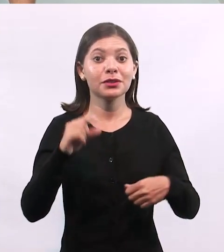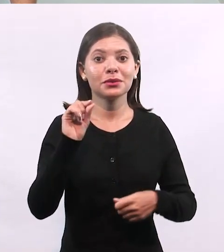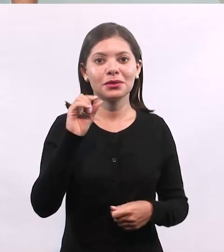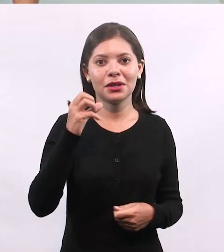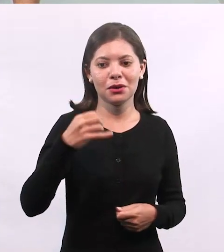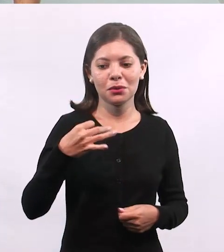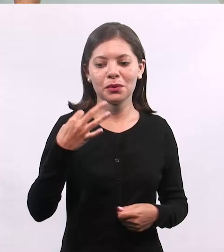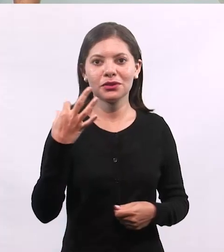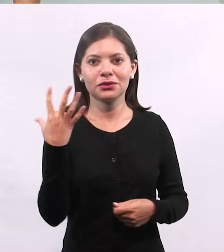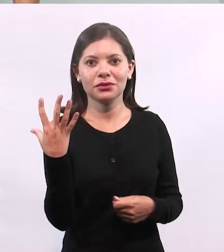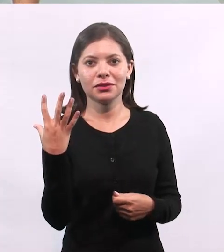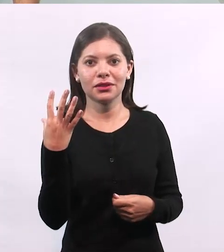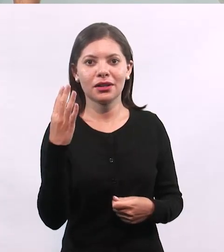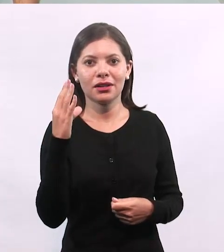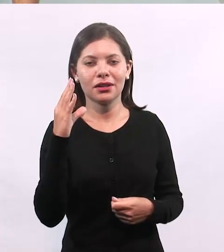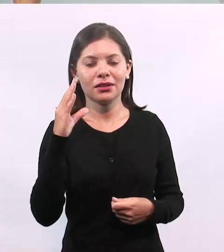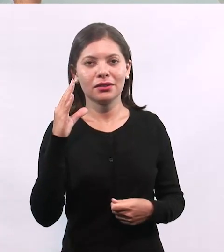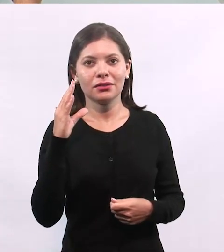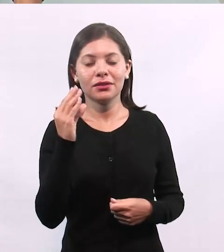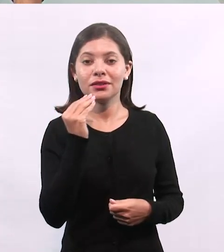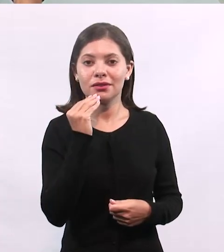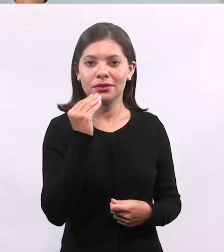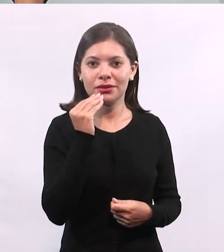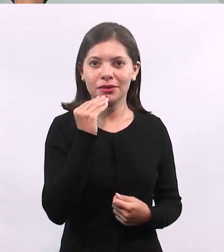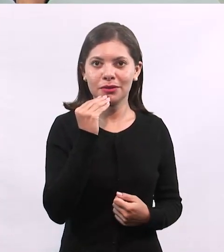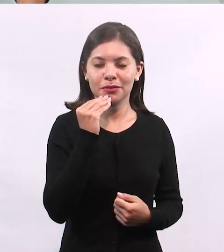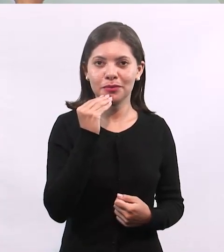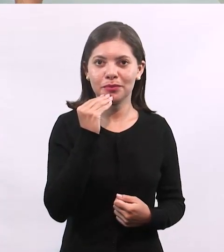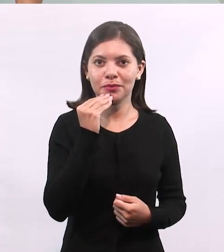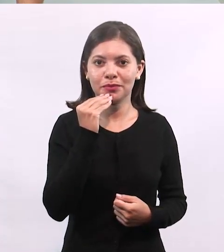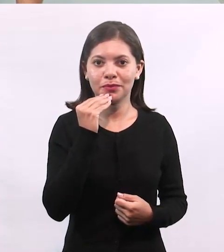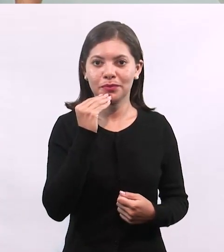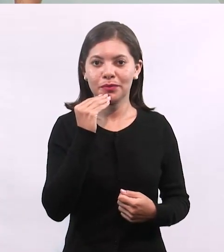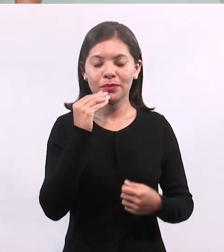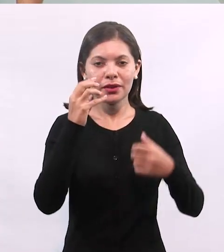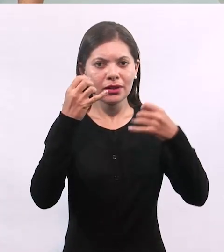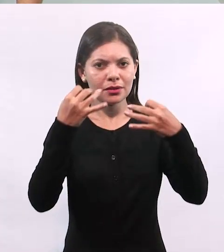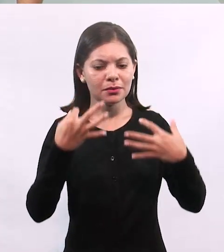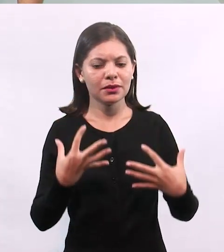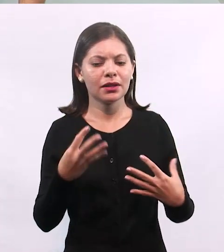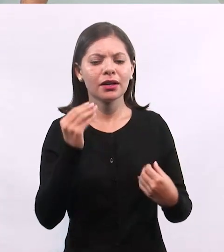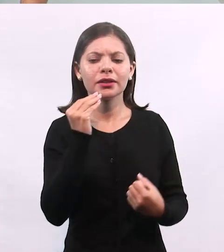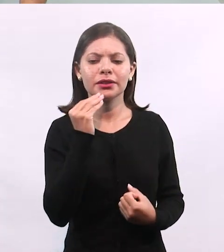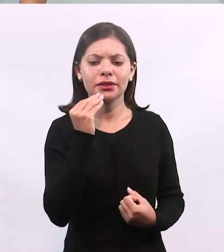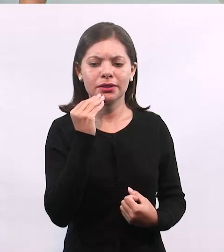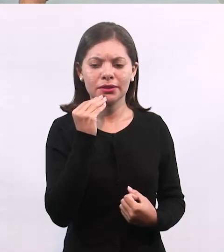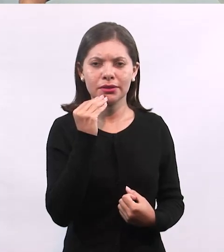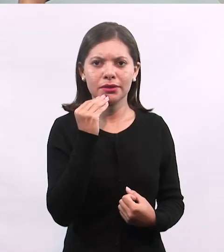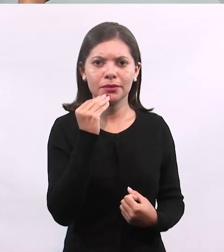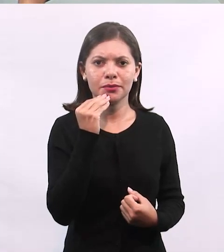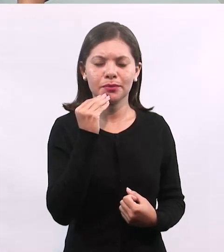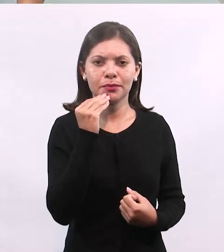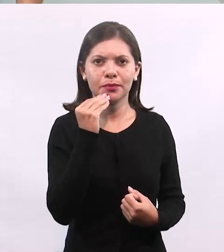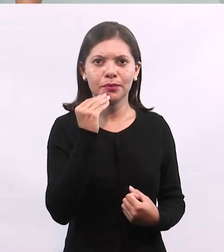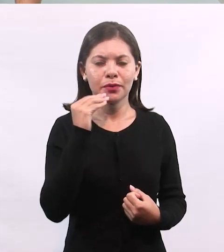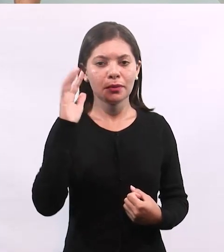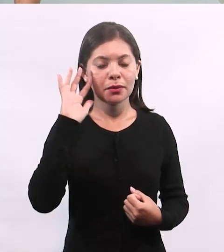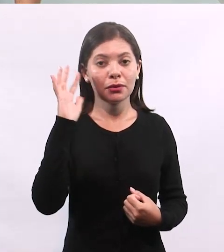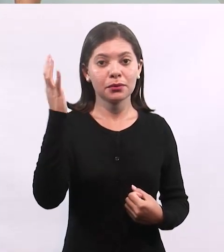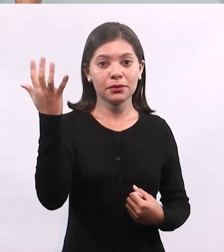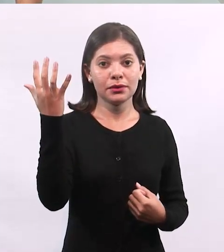essas chances E é isso que a gente vai chamar de probabilidade a gente definir a chances para que algo acontecesse